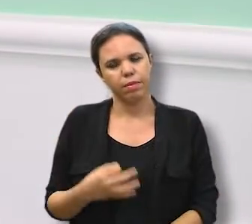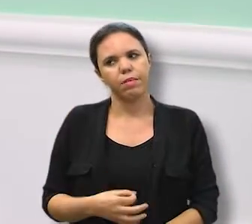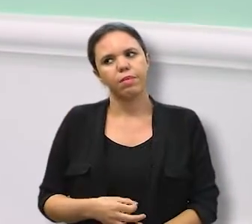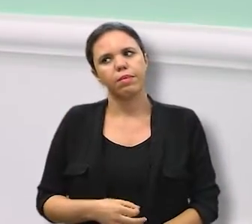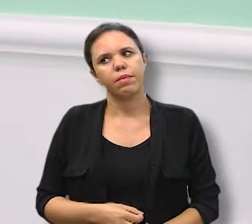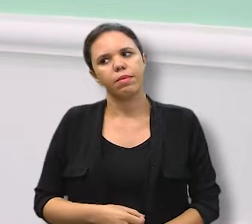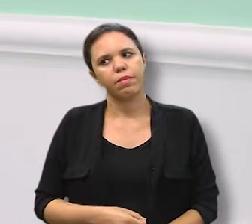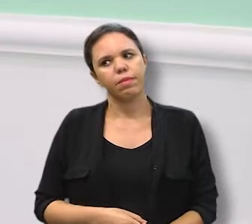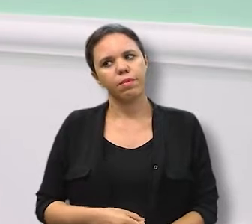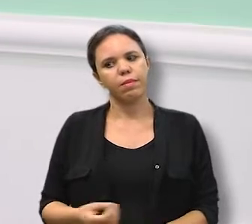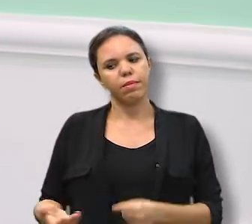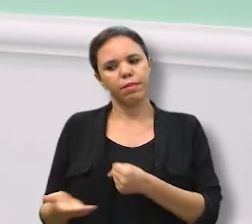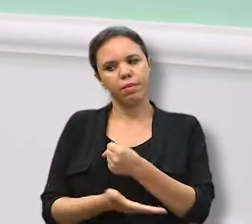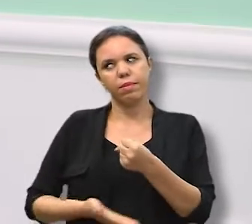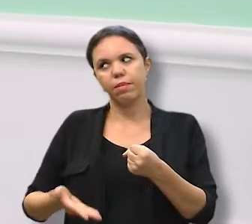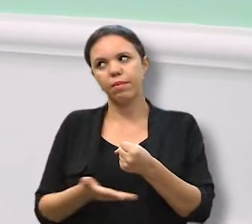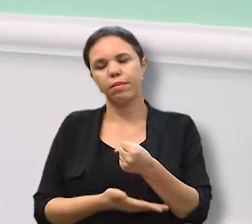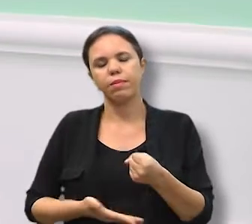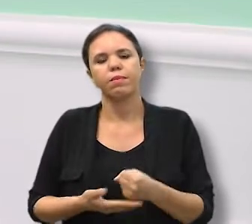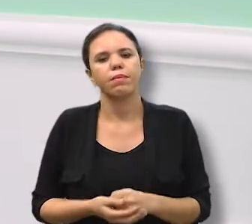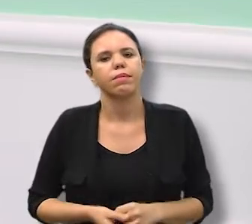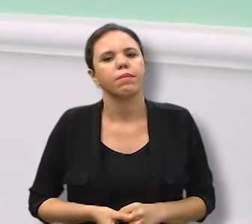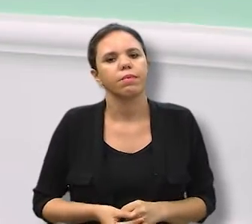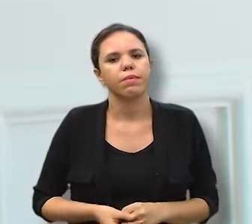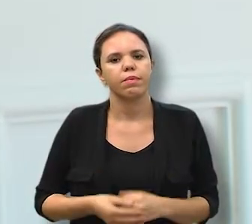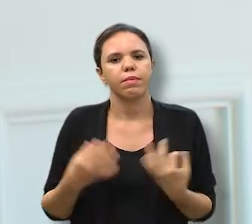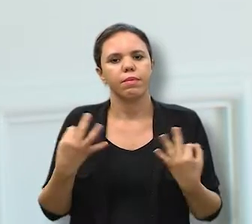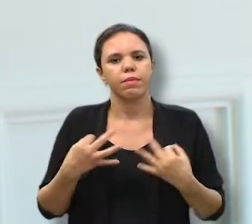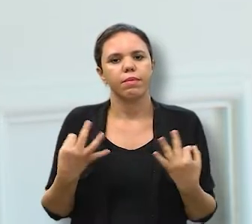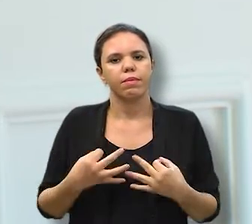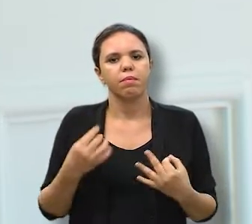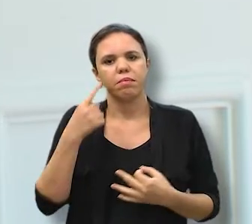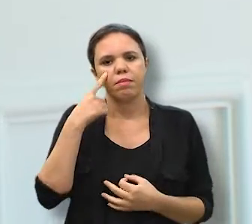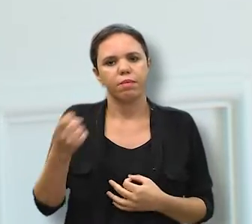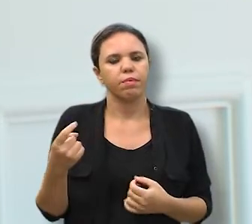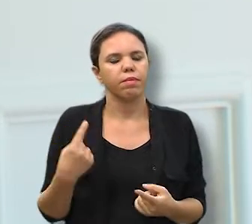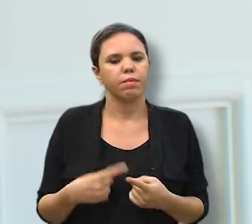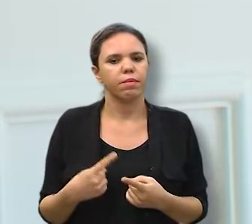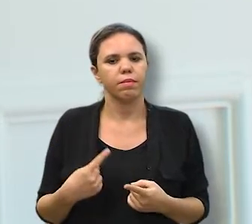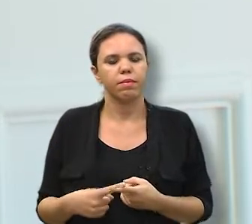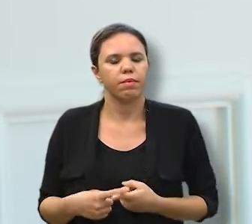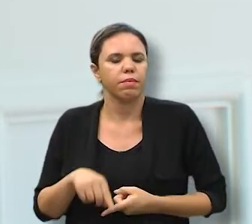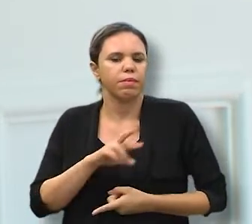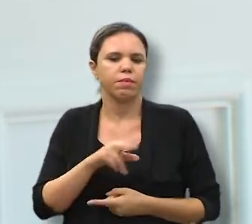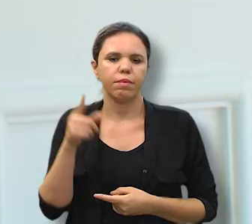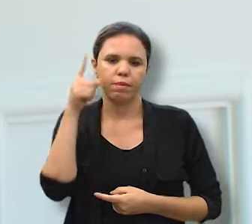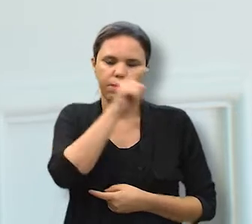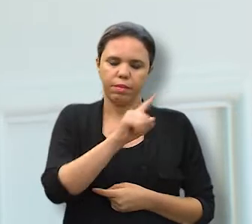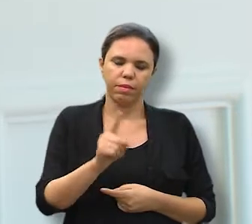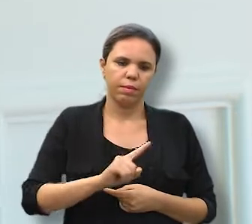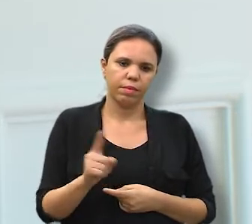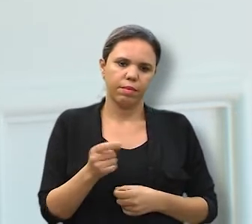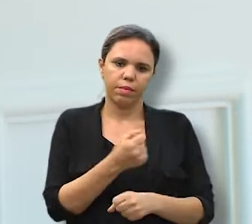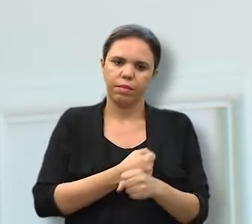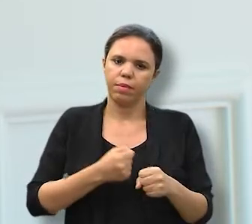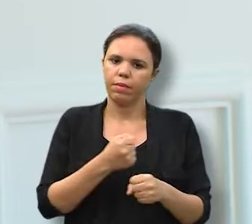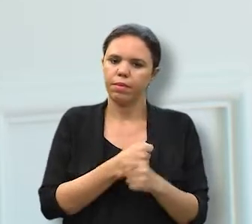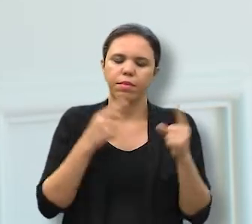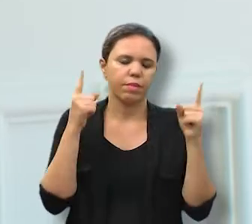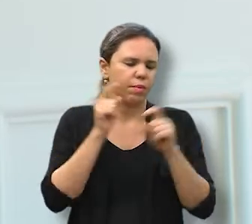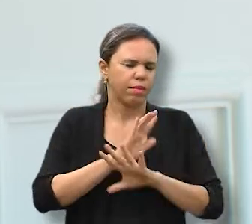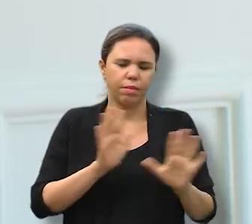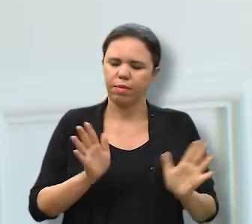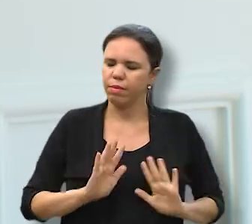É, o básico, mas de uma forma bem feita. Interessante, porque não é difícil, não é uma receita